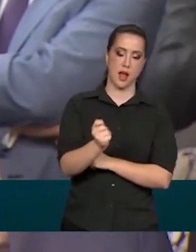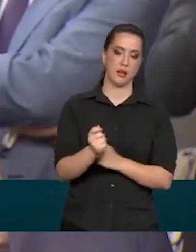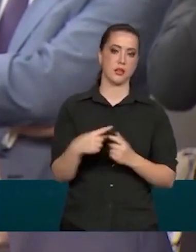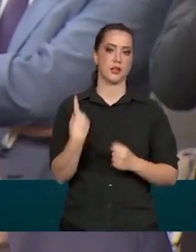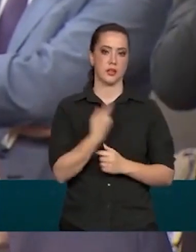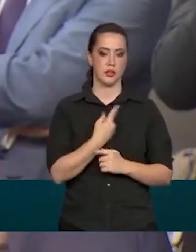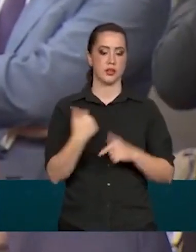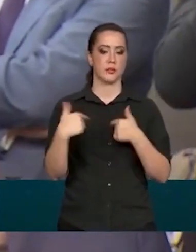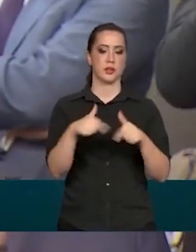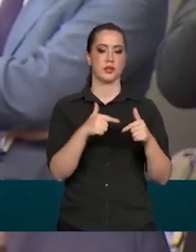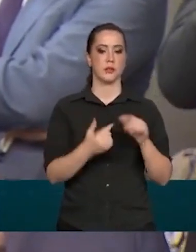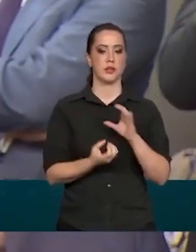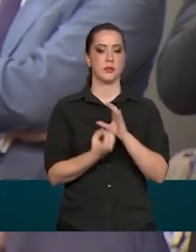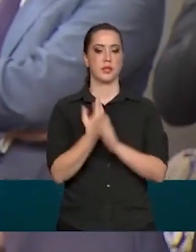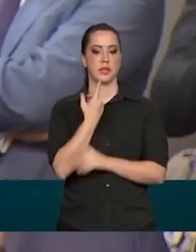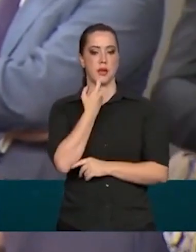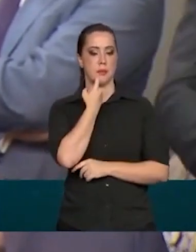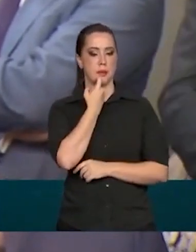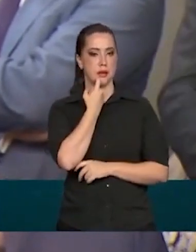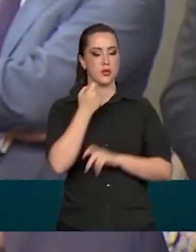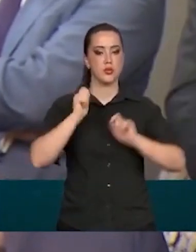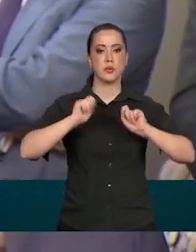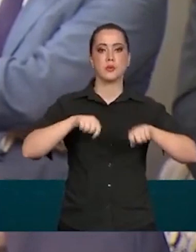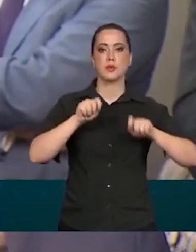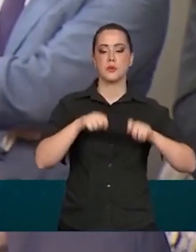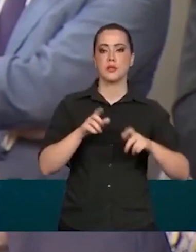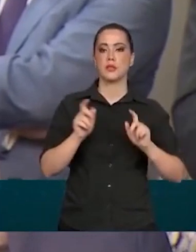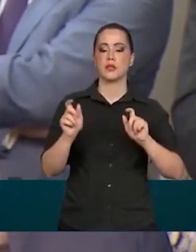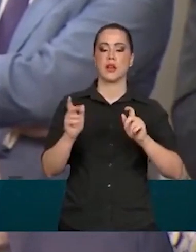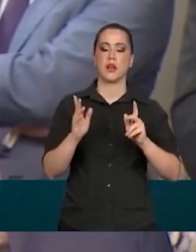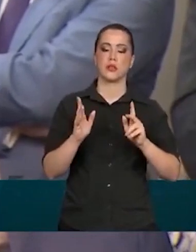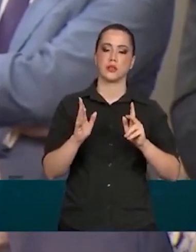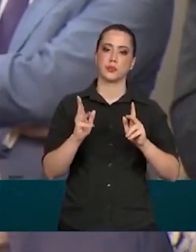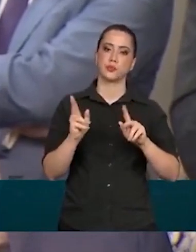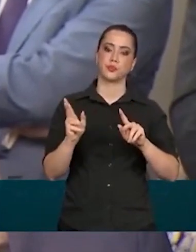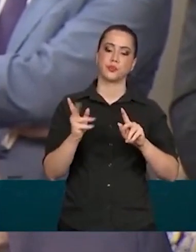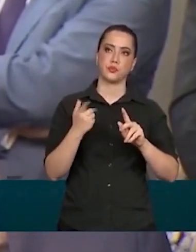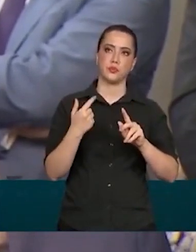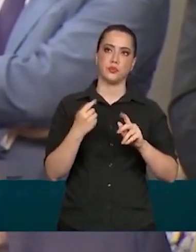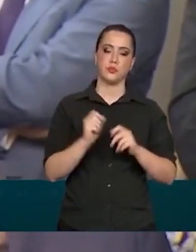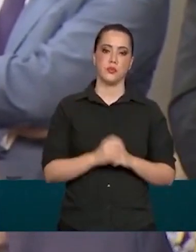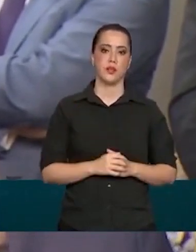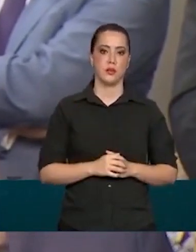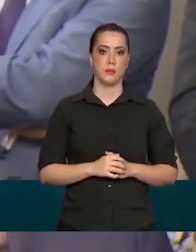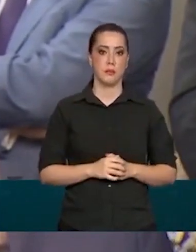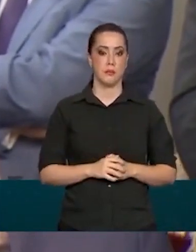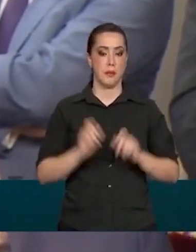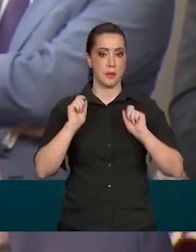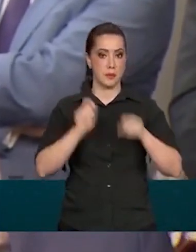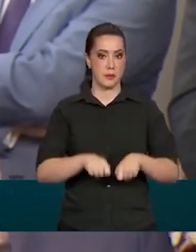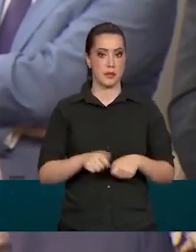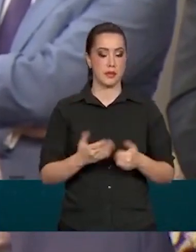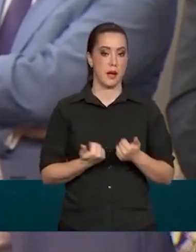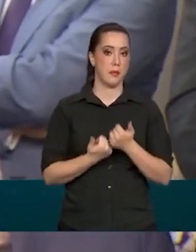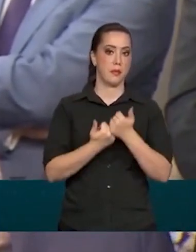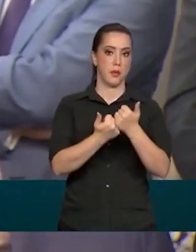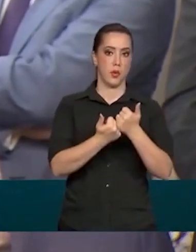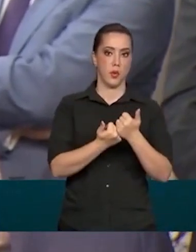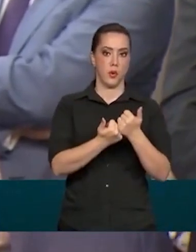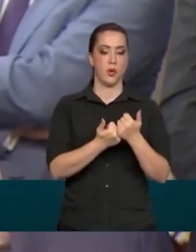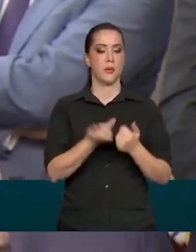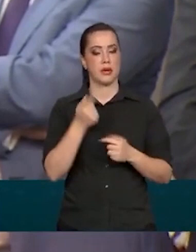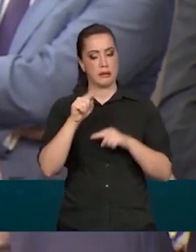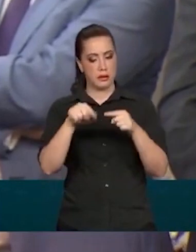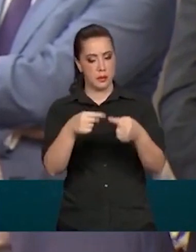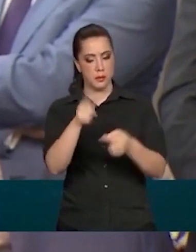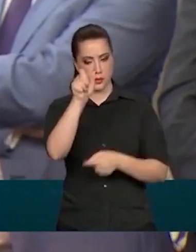a criar peixes enquanto viabilizamos condições e apoio para equipamentos e o necessário para uma renda fruto do